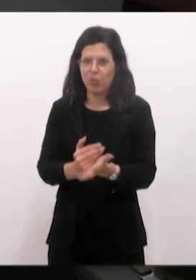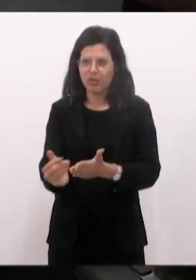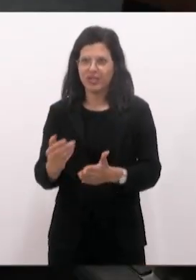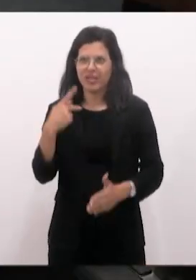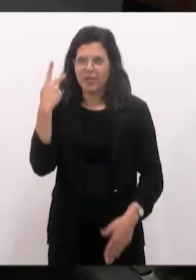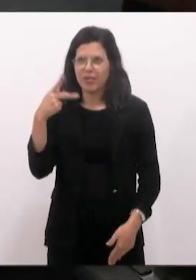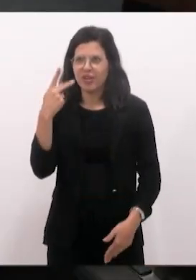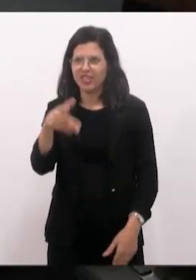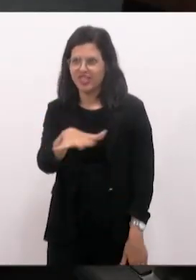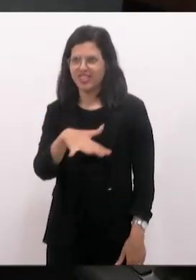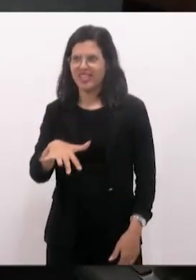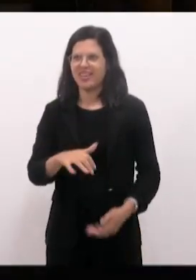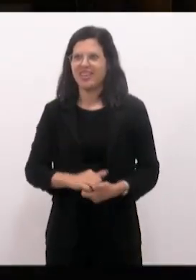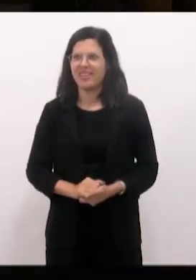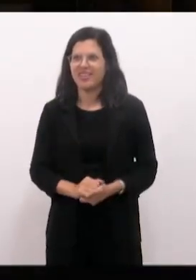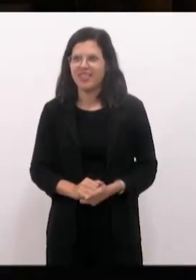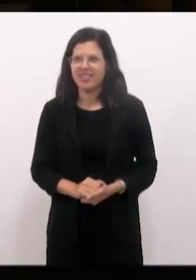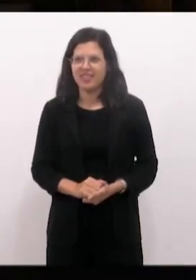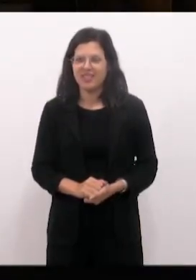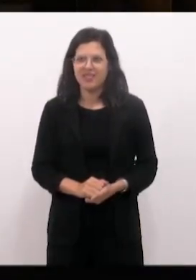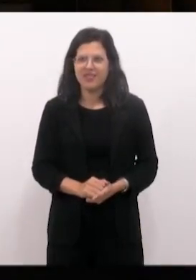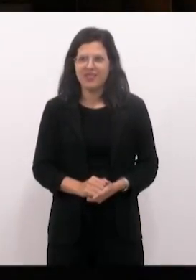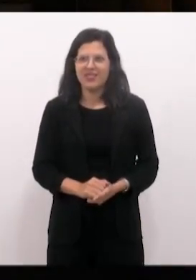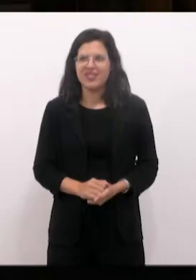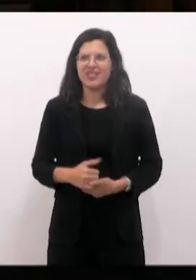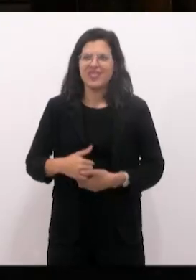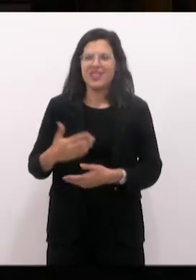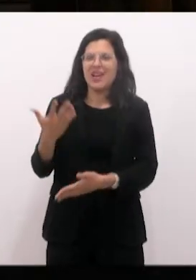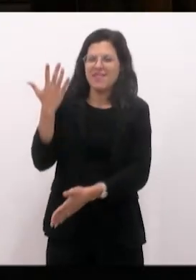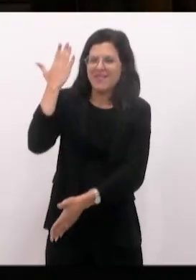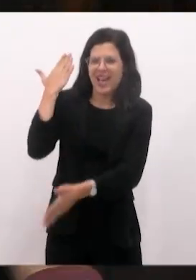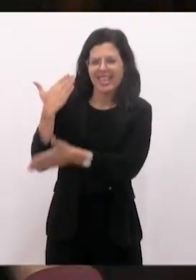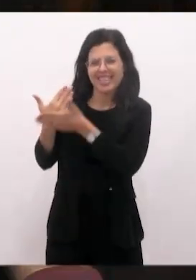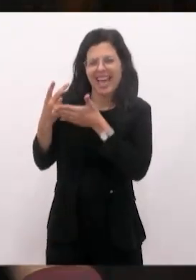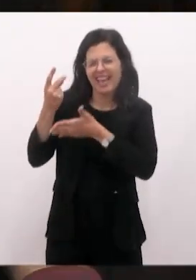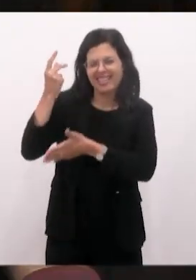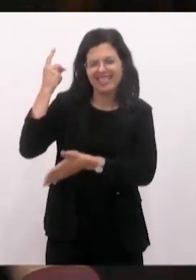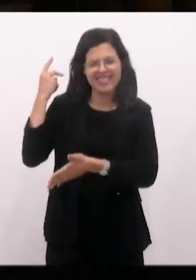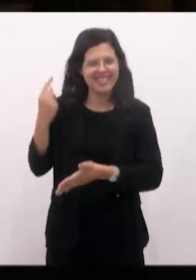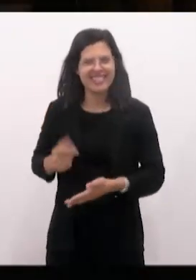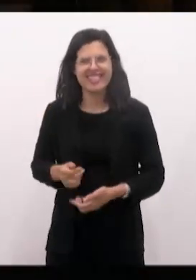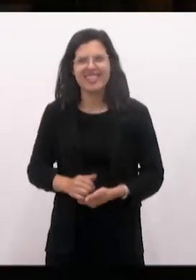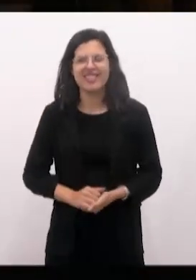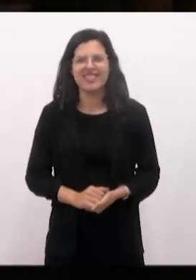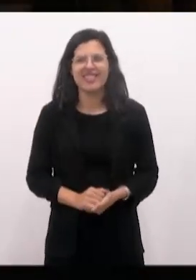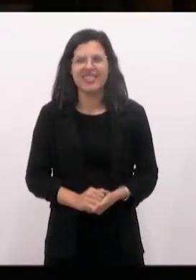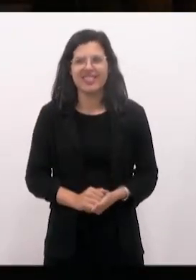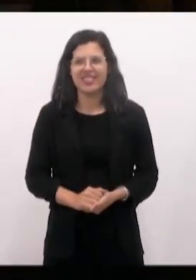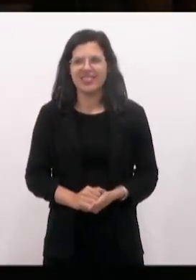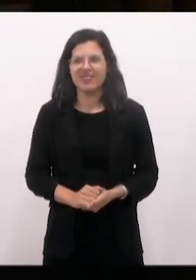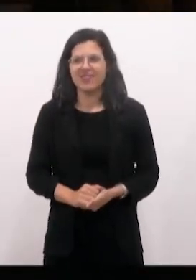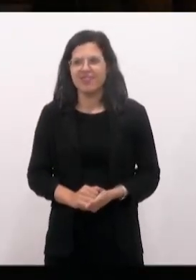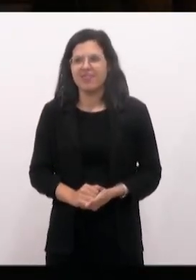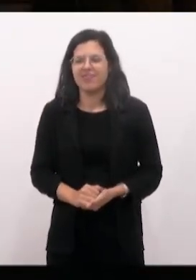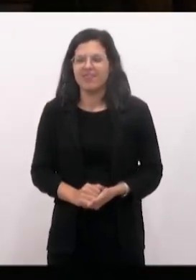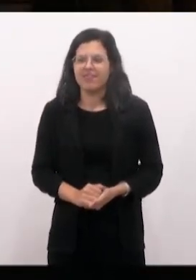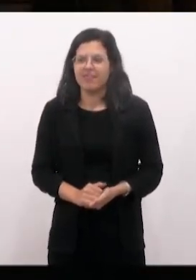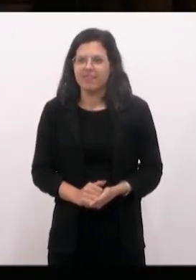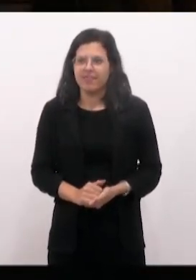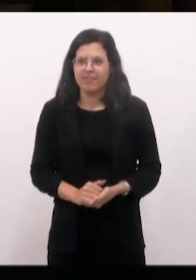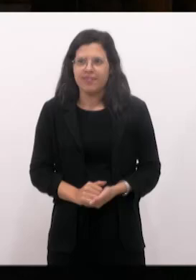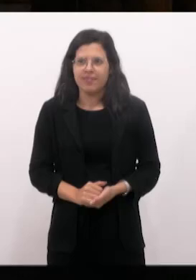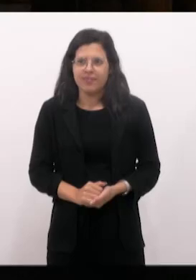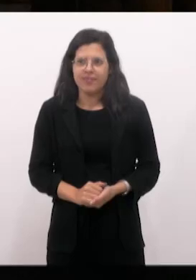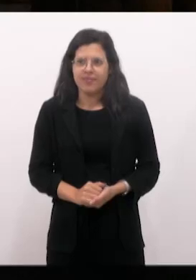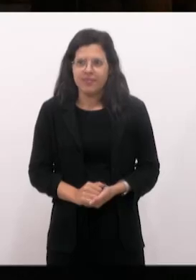Tá ligado, o senhor... No tempo em que os bichos falavam ainda, né? Na época das histórias do tio Janjão. O